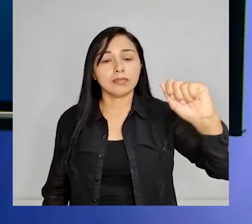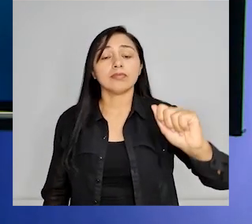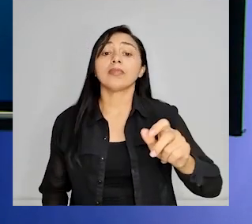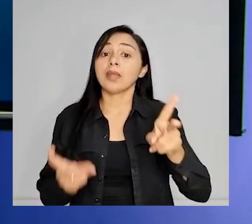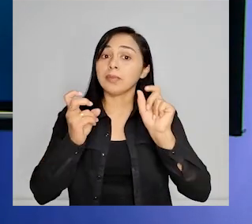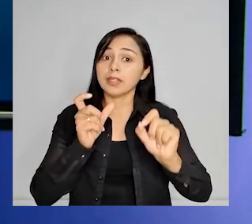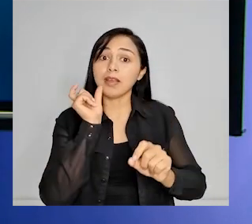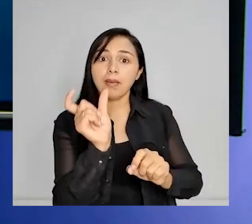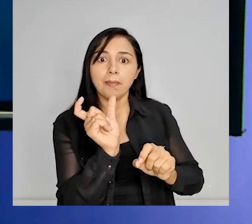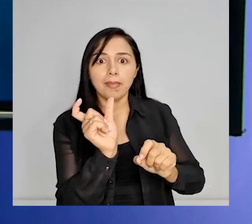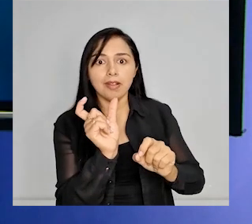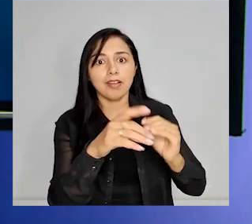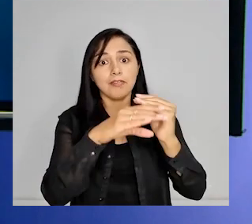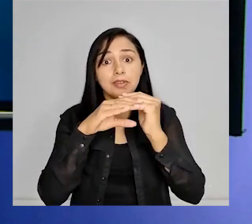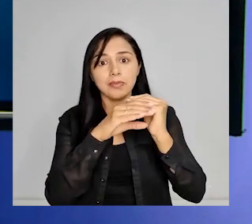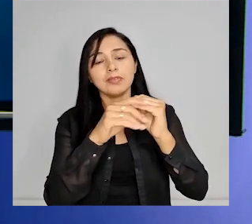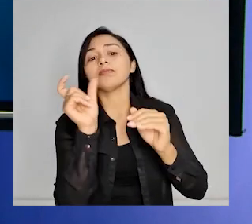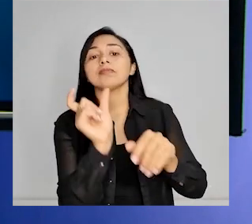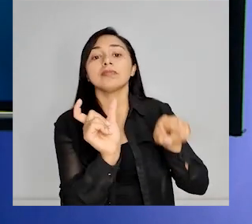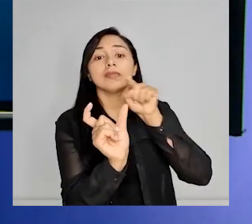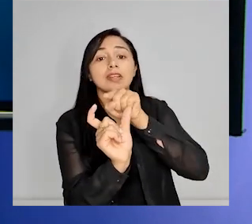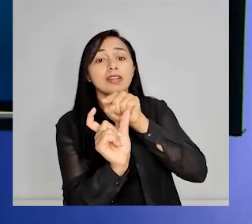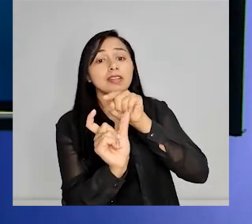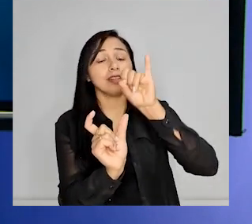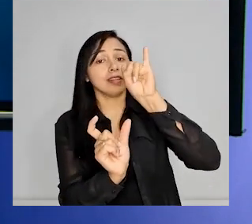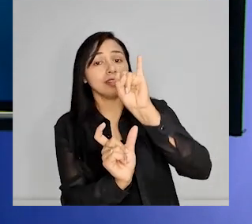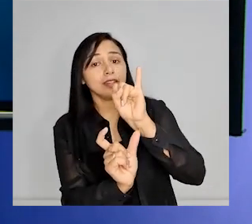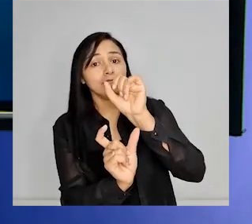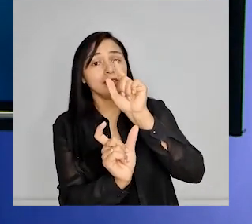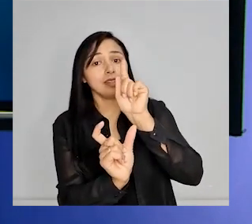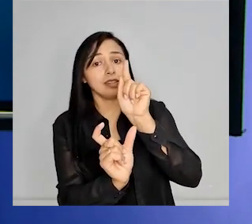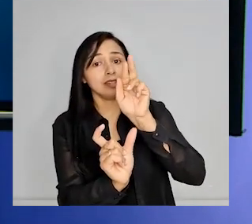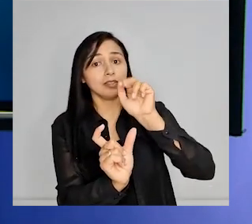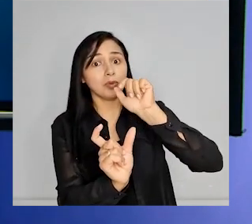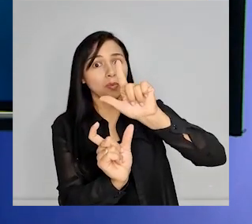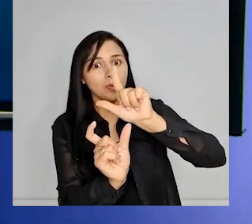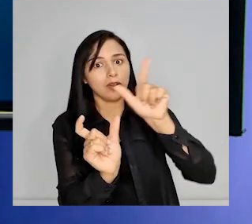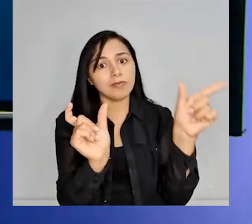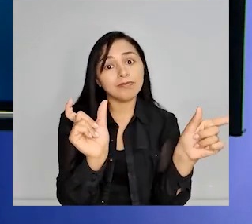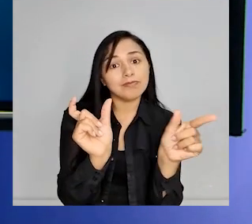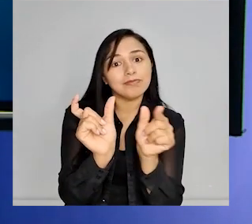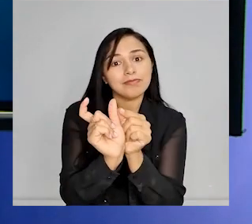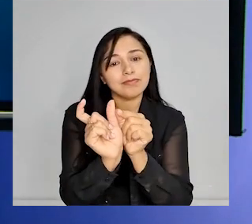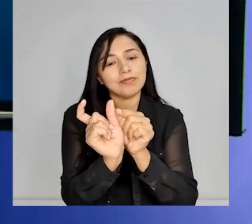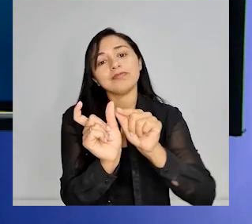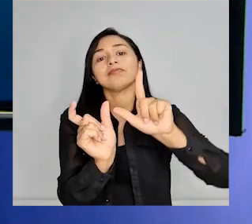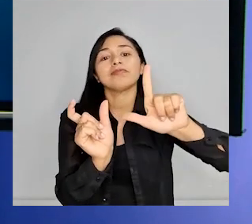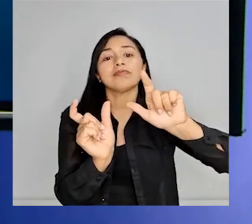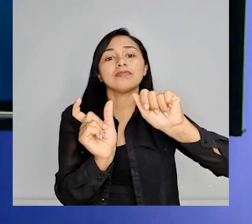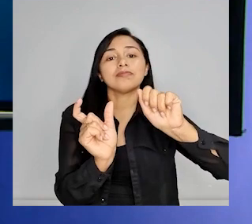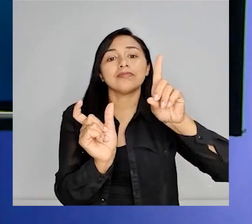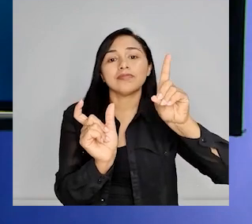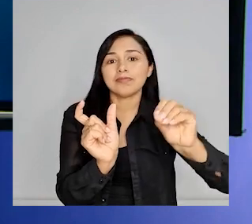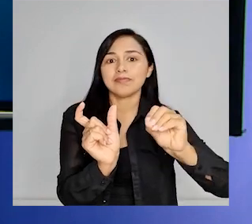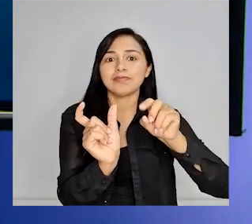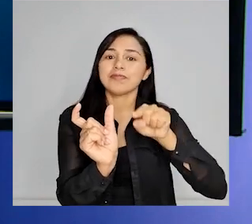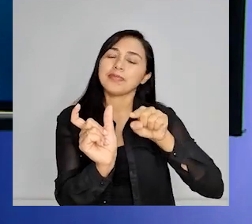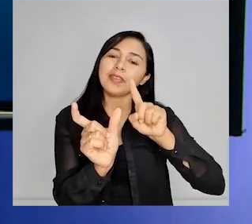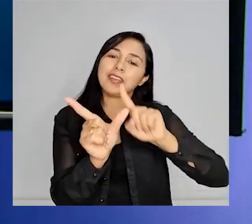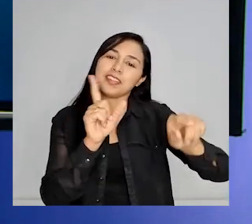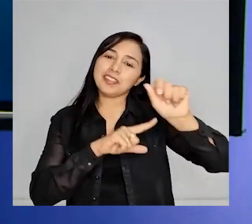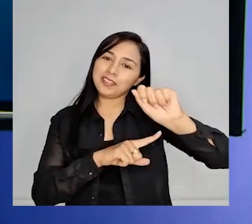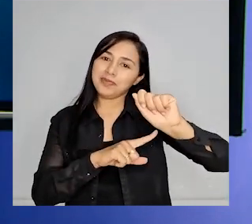adicionado um sufixo ao final dessa palavra. Portanto, vocês vão marcar que a resposta correta é letra